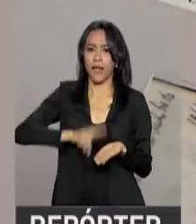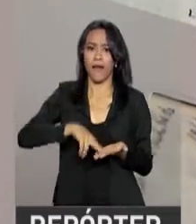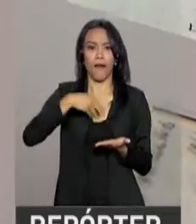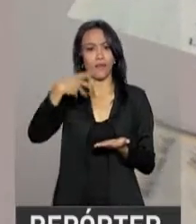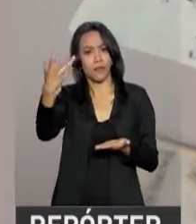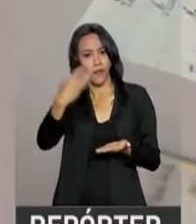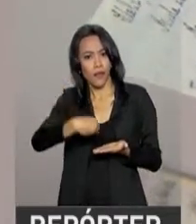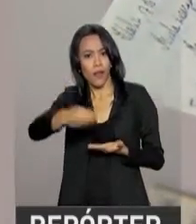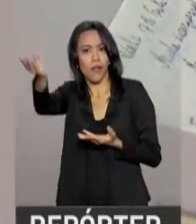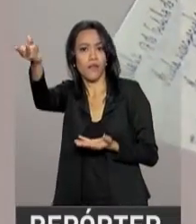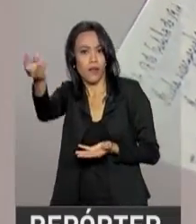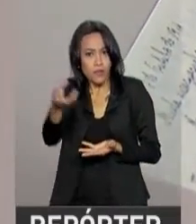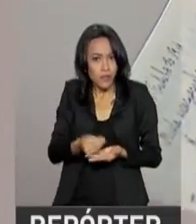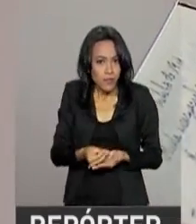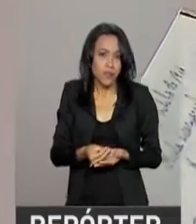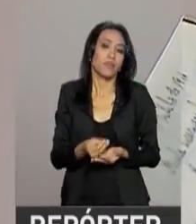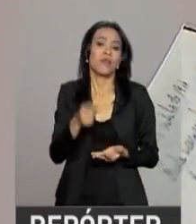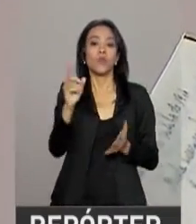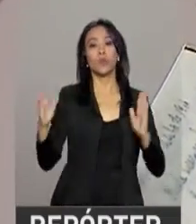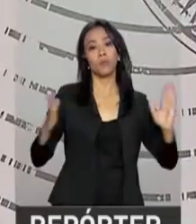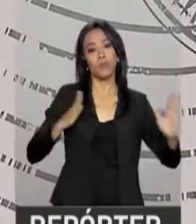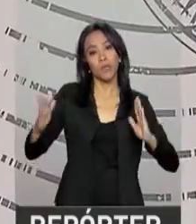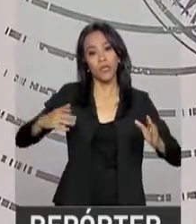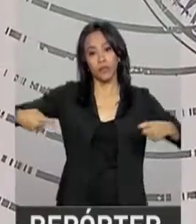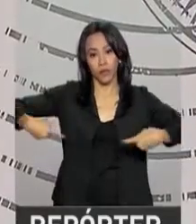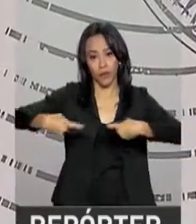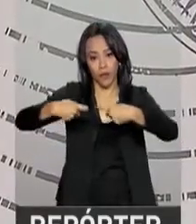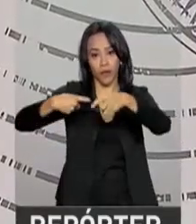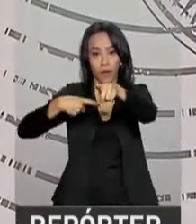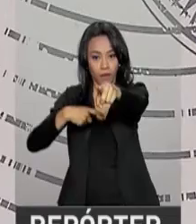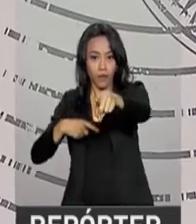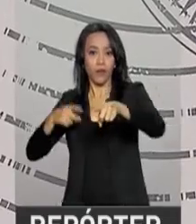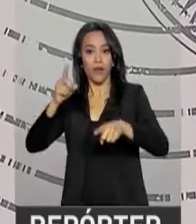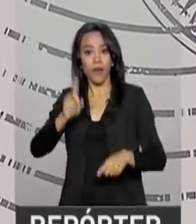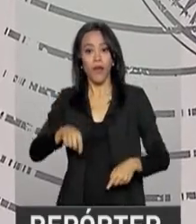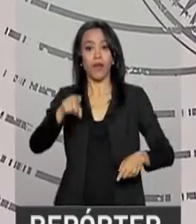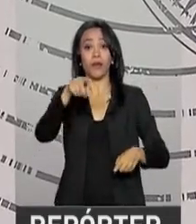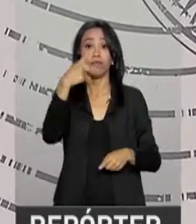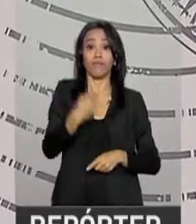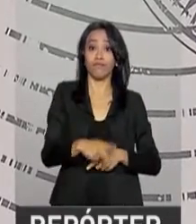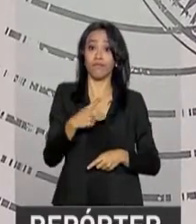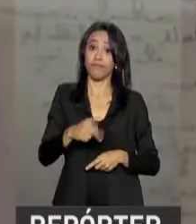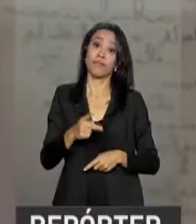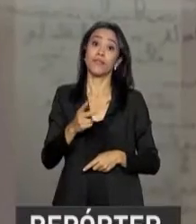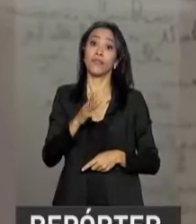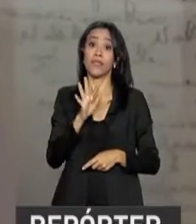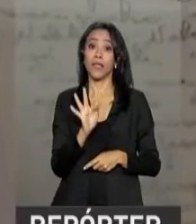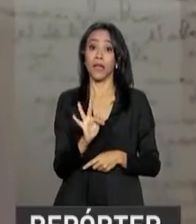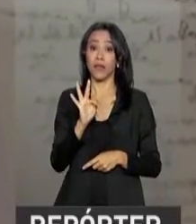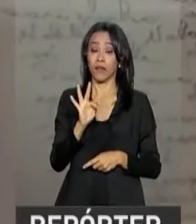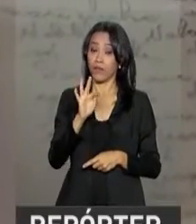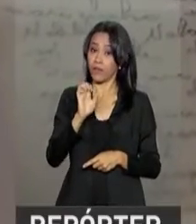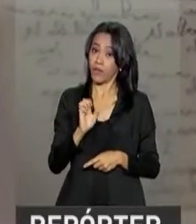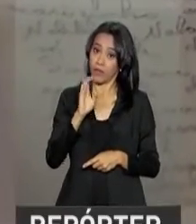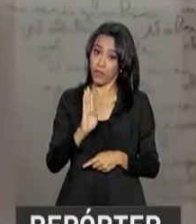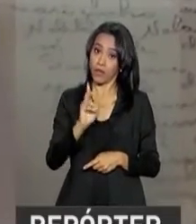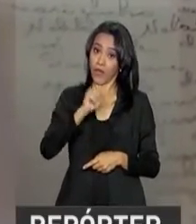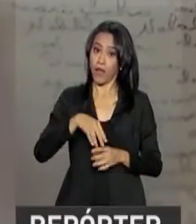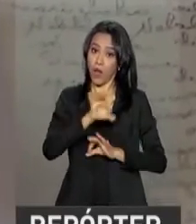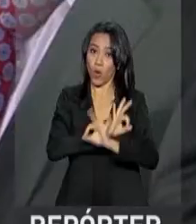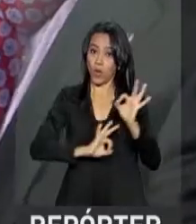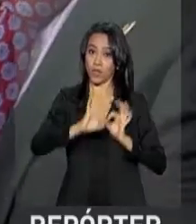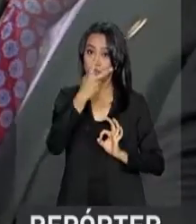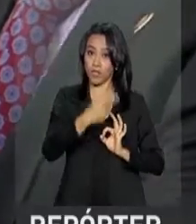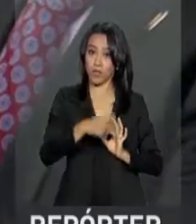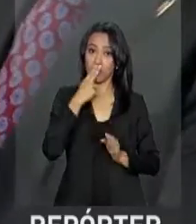enviadas e recebidas pelos pracinhas durante a guerra, trocadas por meio do serviço postal da FEB, organizado pelos Correios do